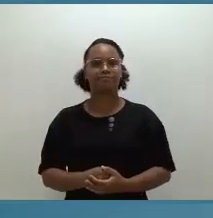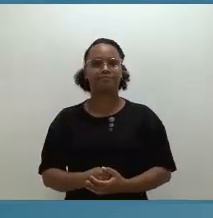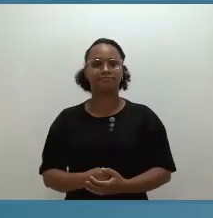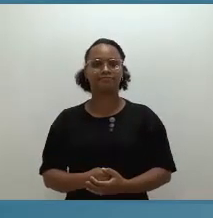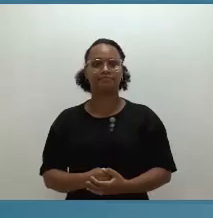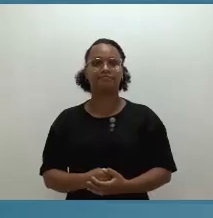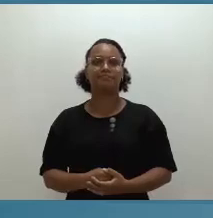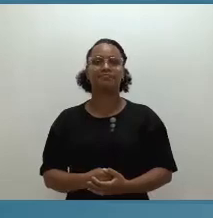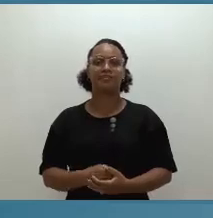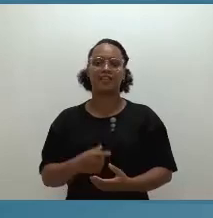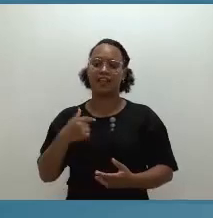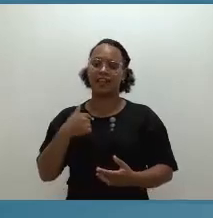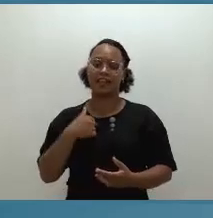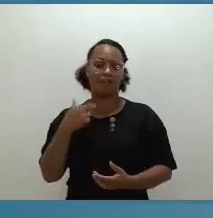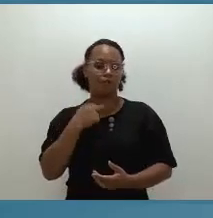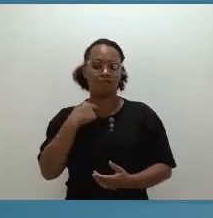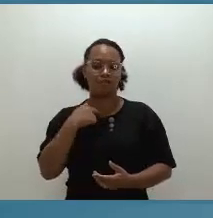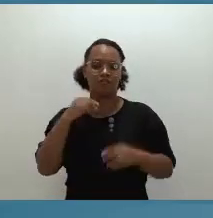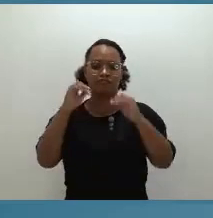tribunal.